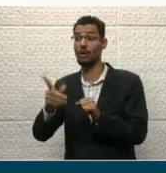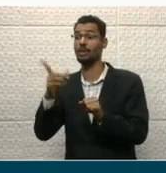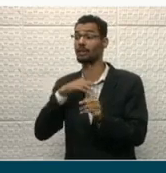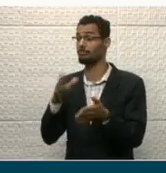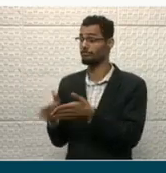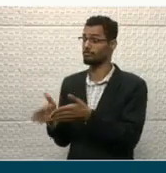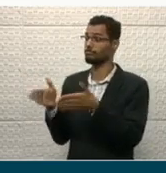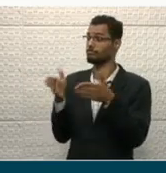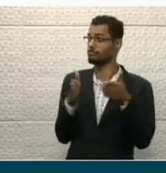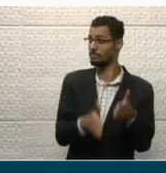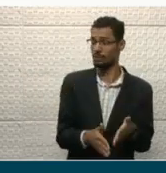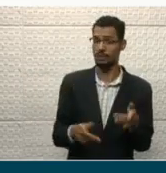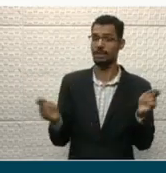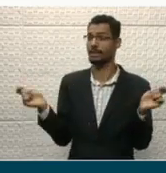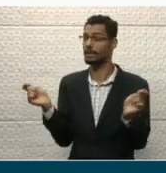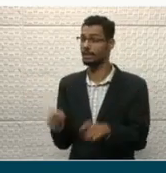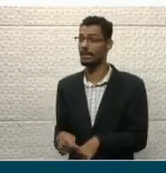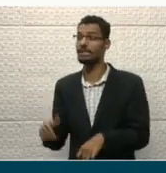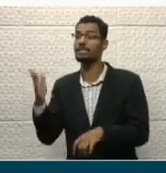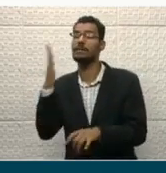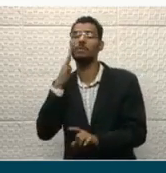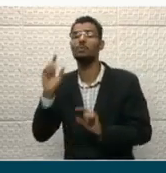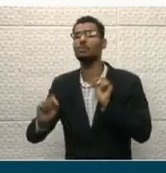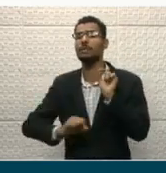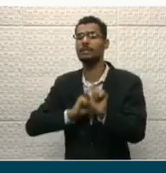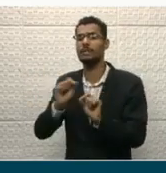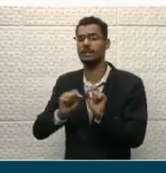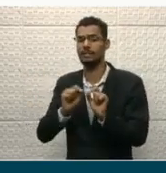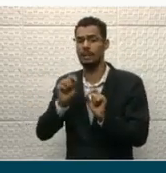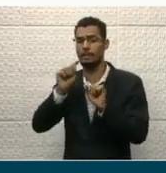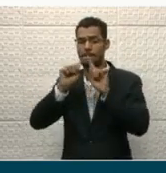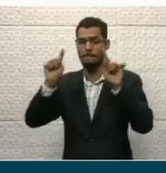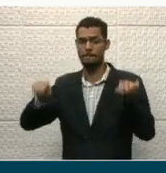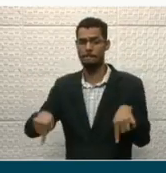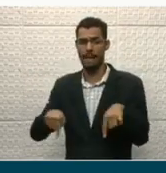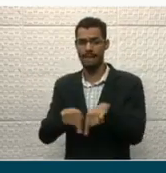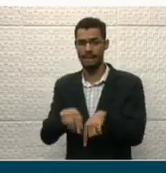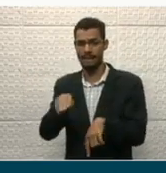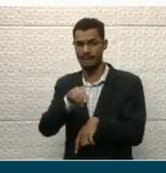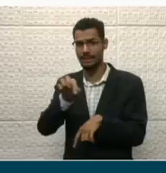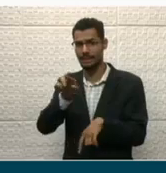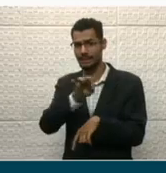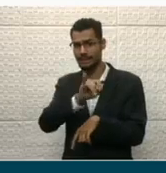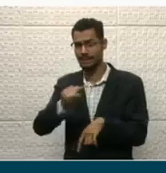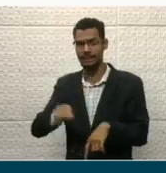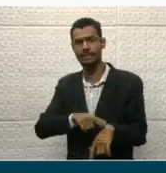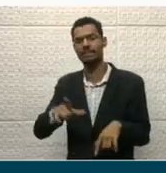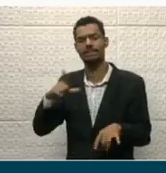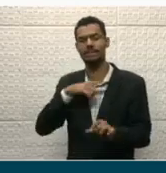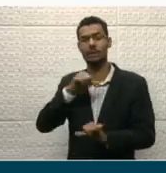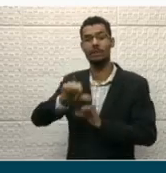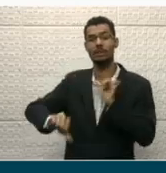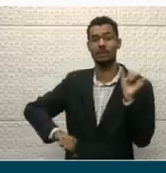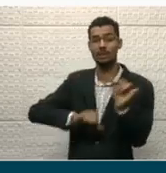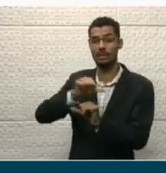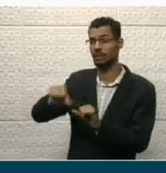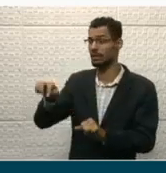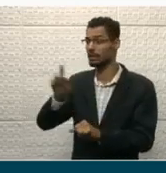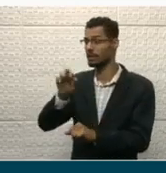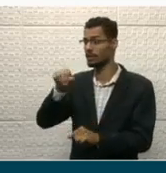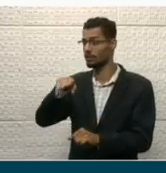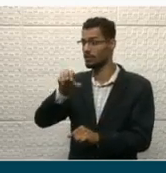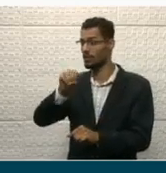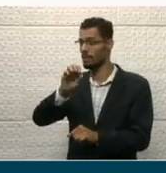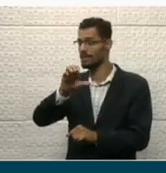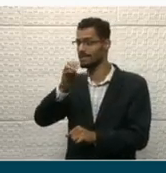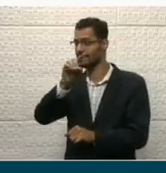da matriz, considerando um produto matricial. Então, basicamente, eu vou ter uma transformação